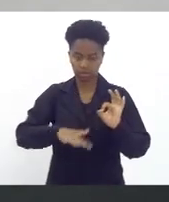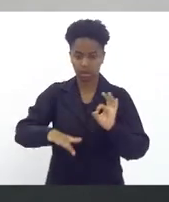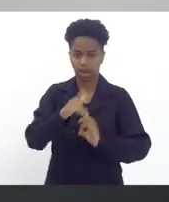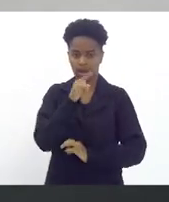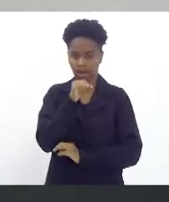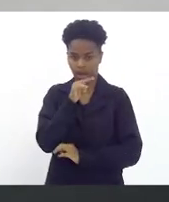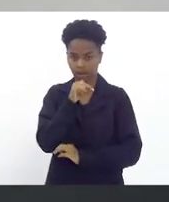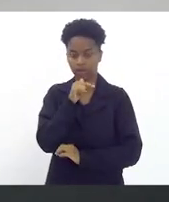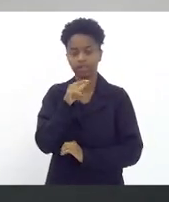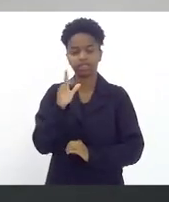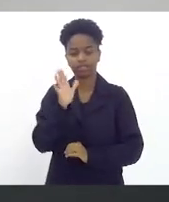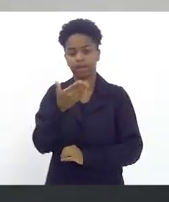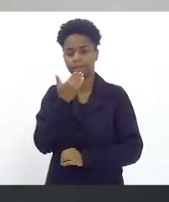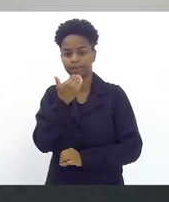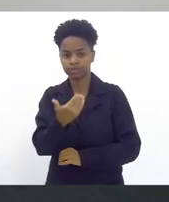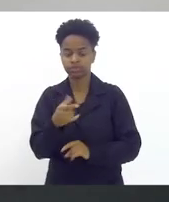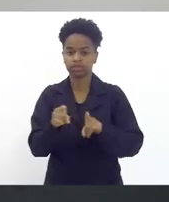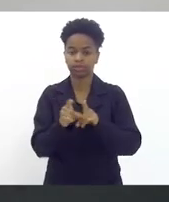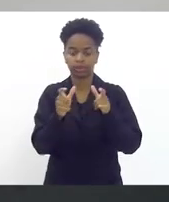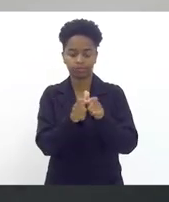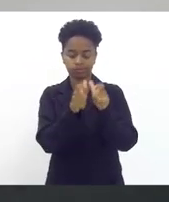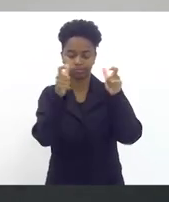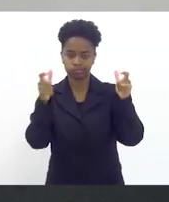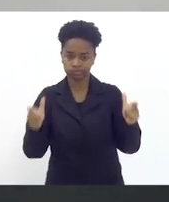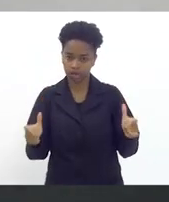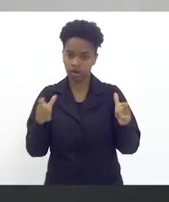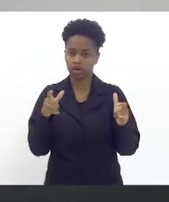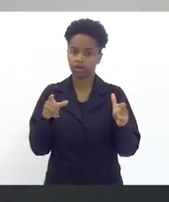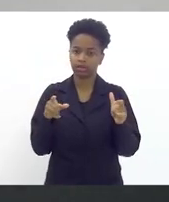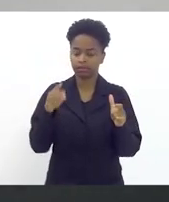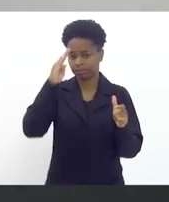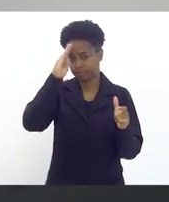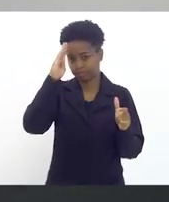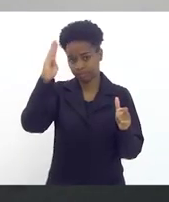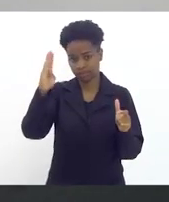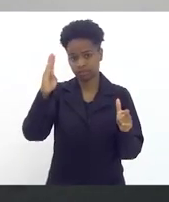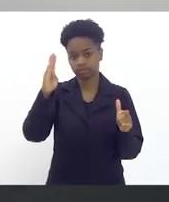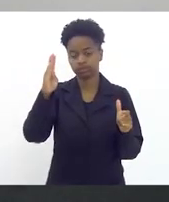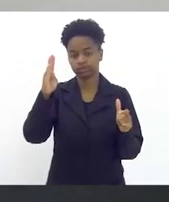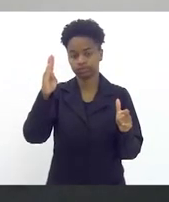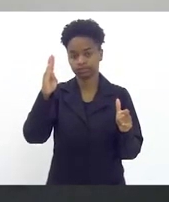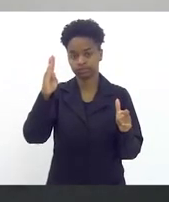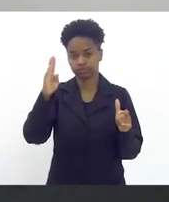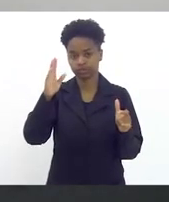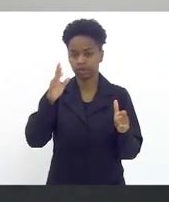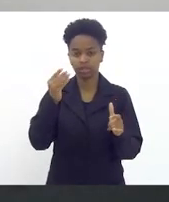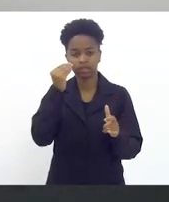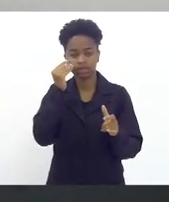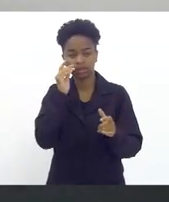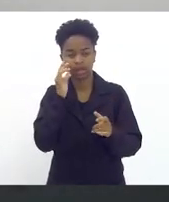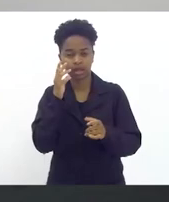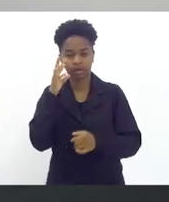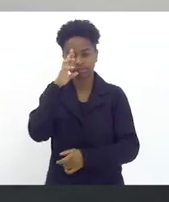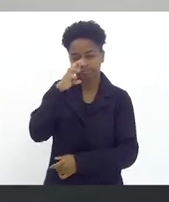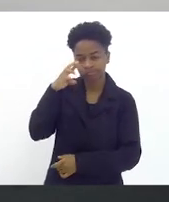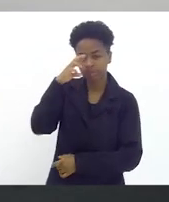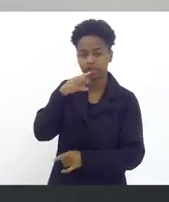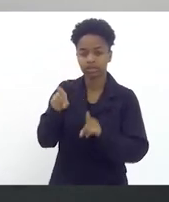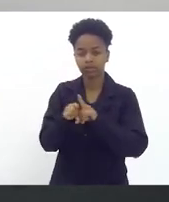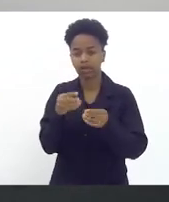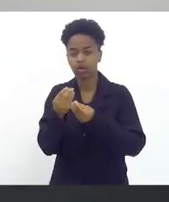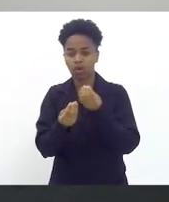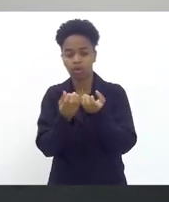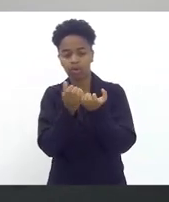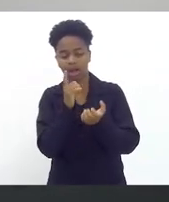comitês ampliando escopo sobretudo para o monitoramento saneamento Rural